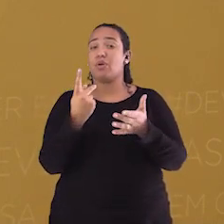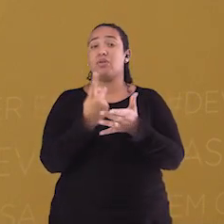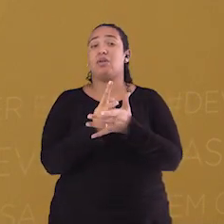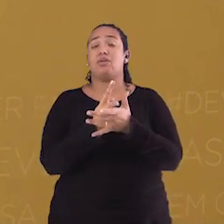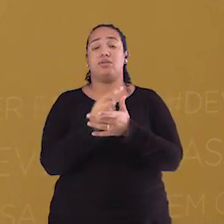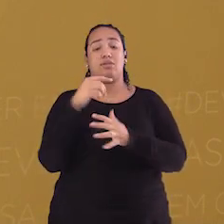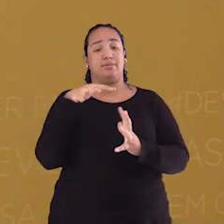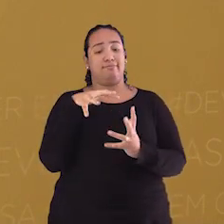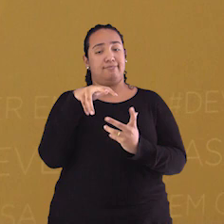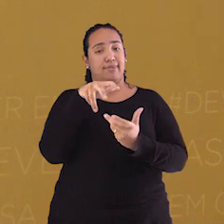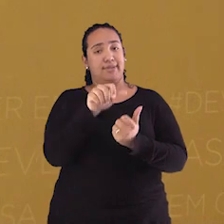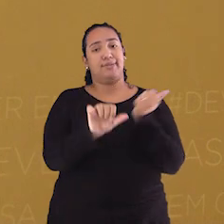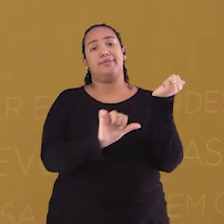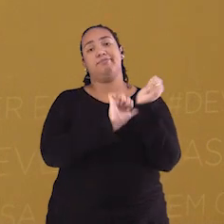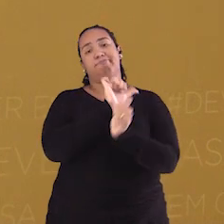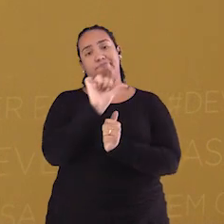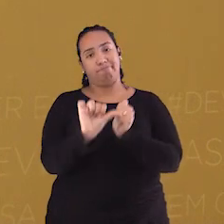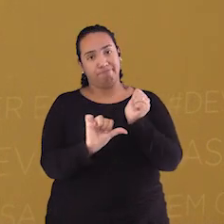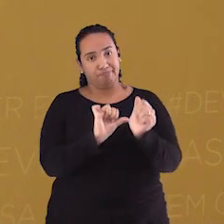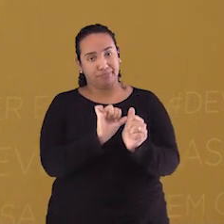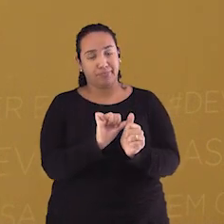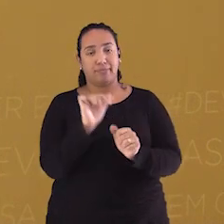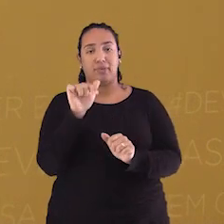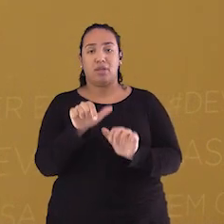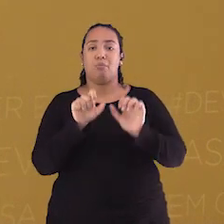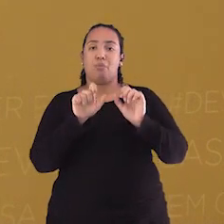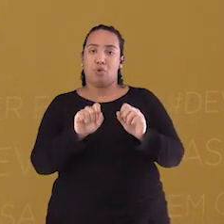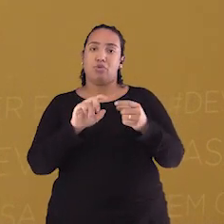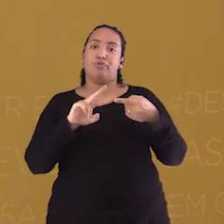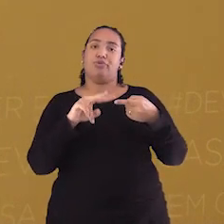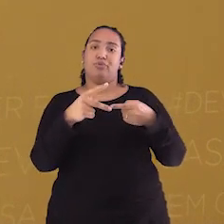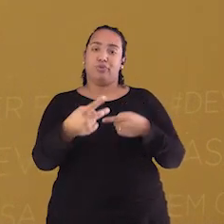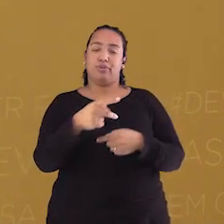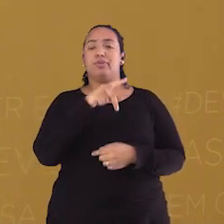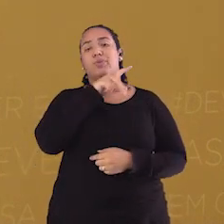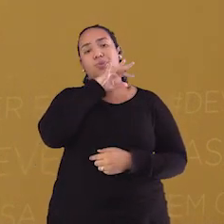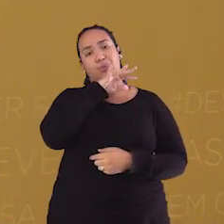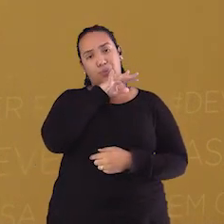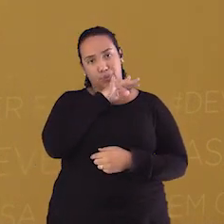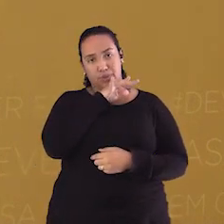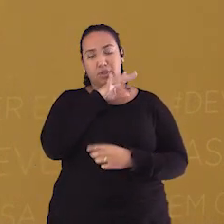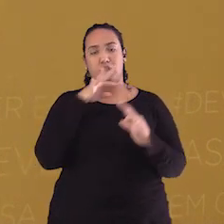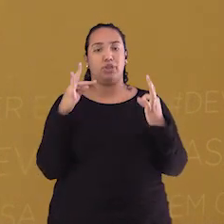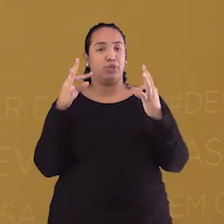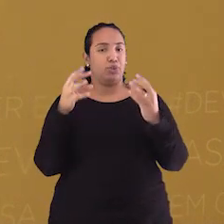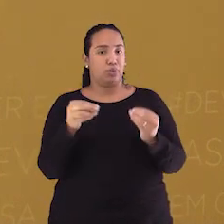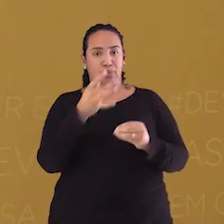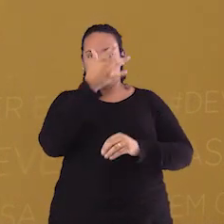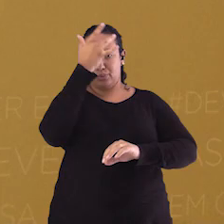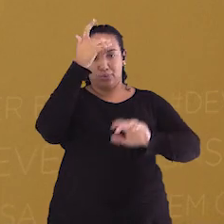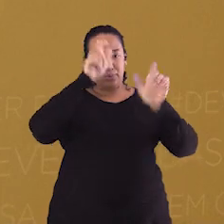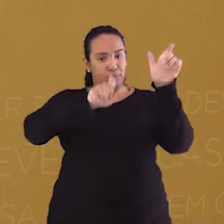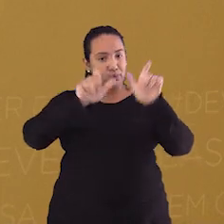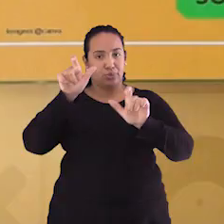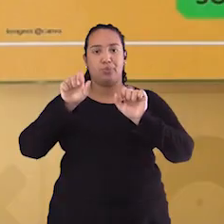drásticas mudanças no planeta, que podem ser extremamente graves, comprometendo a vida de